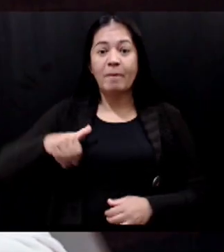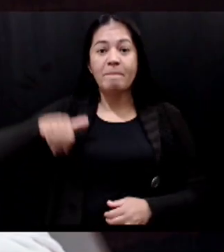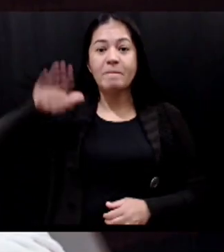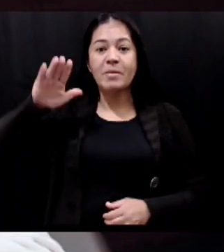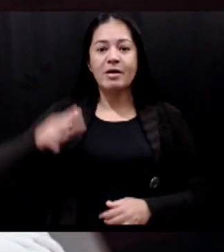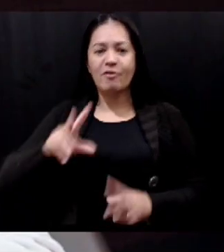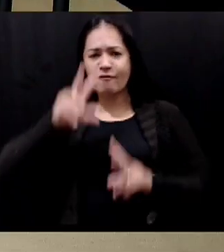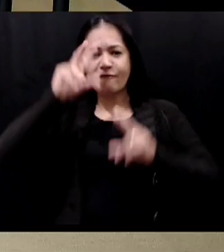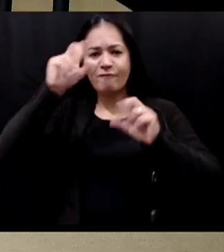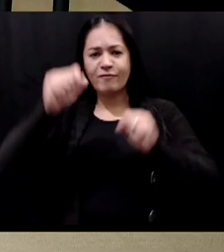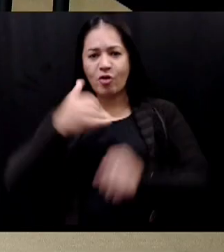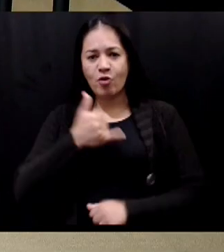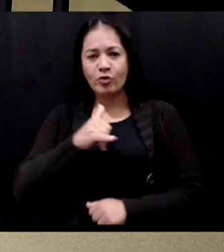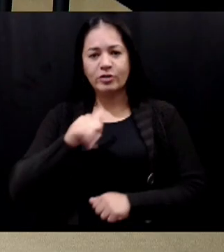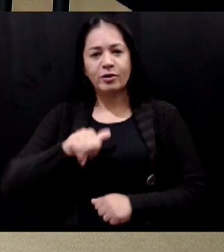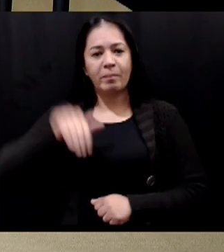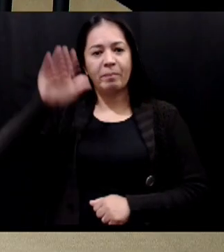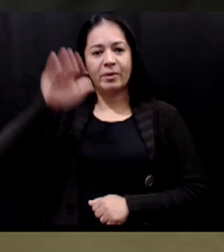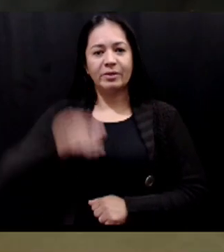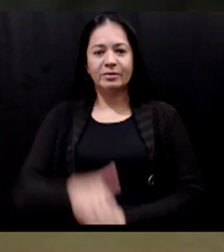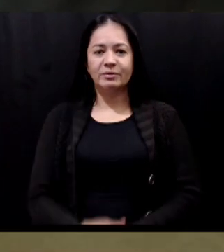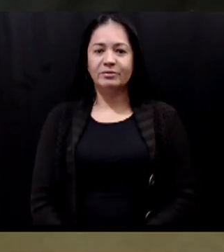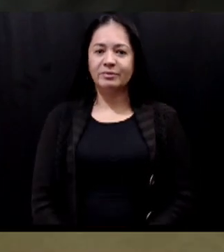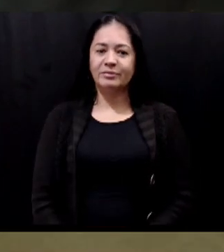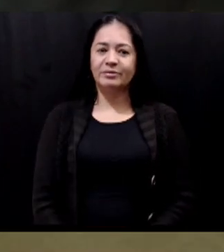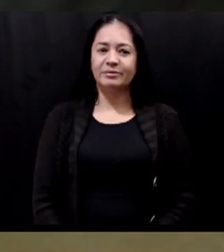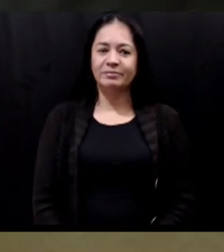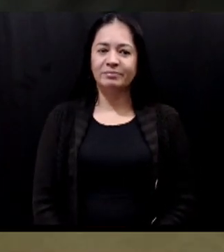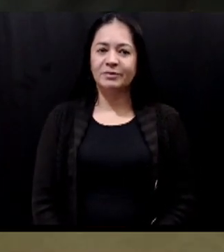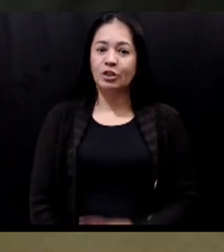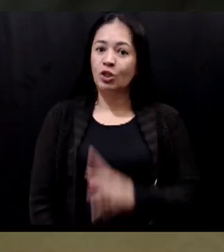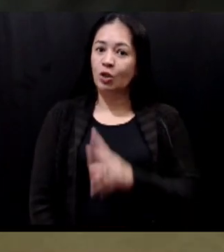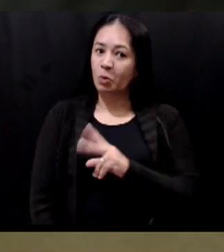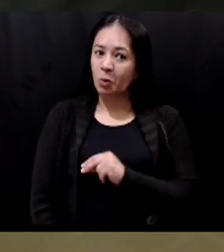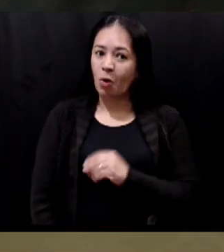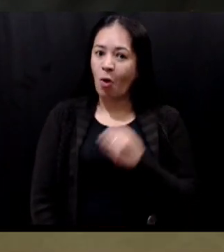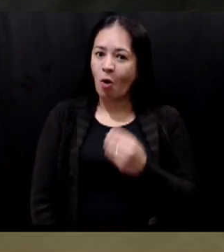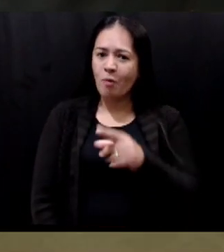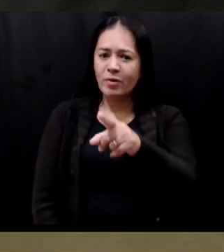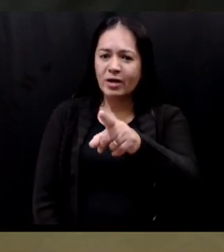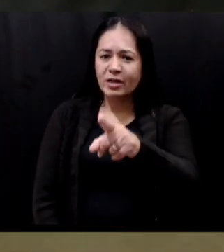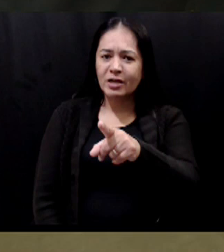energia. Muito bem. Olha só, hein, como é que tá aí a sua CPU.